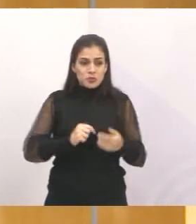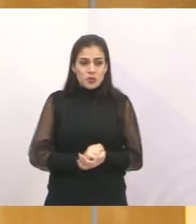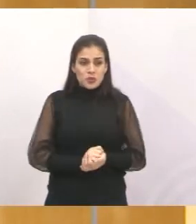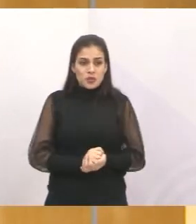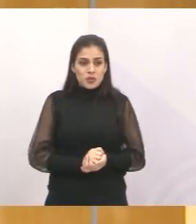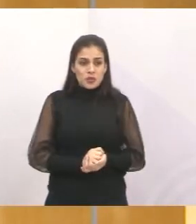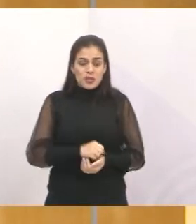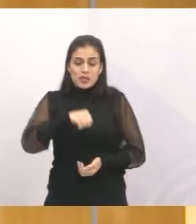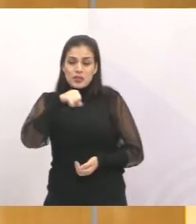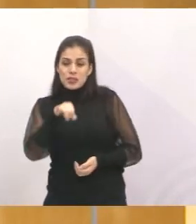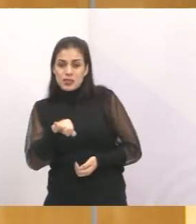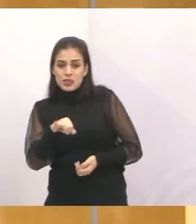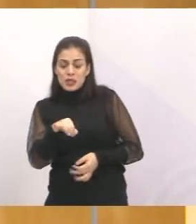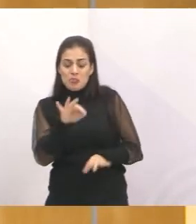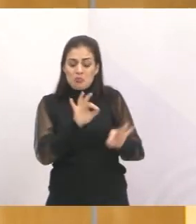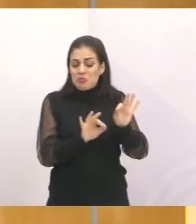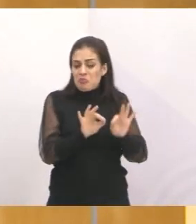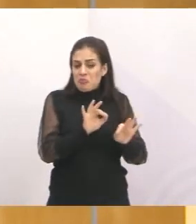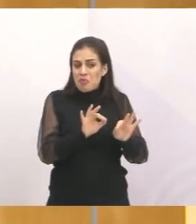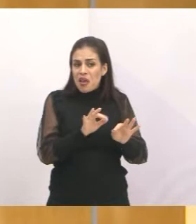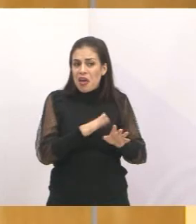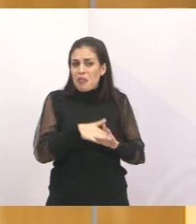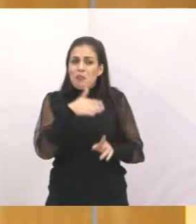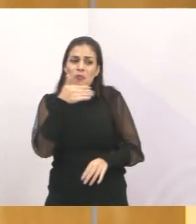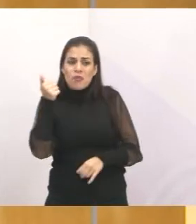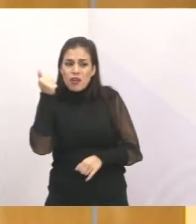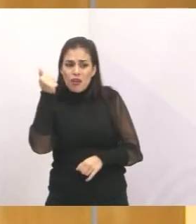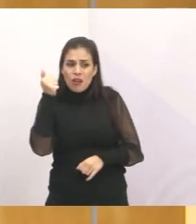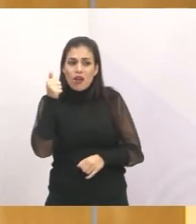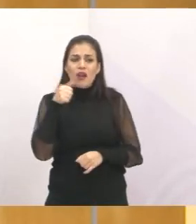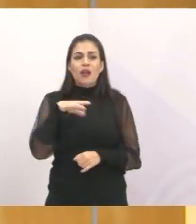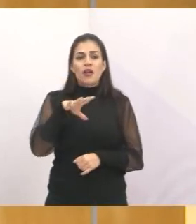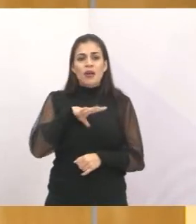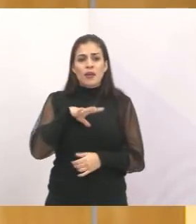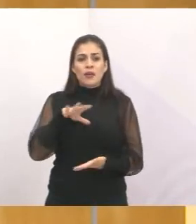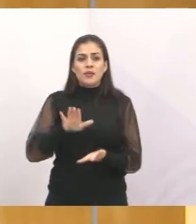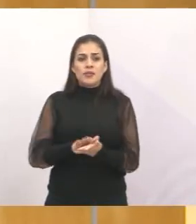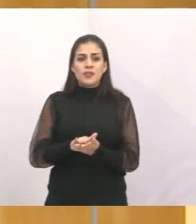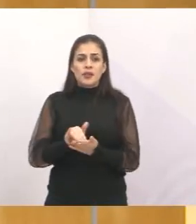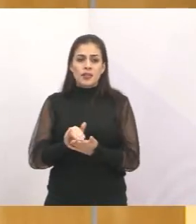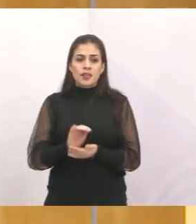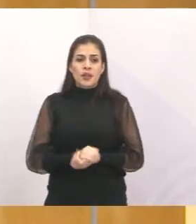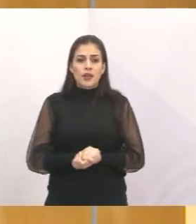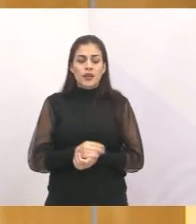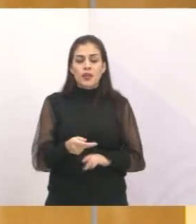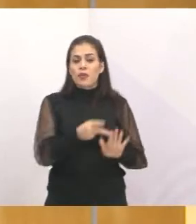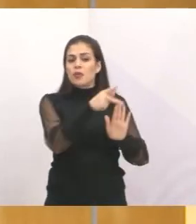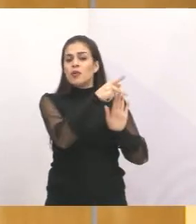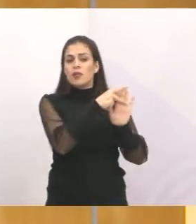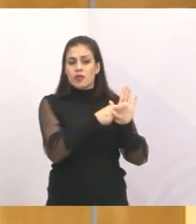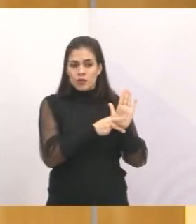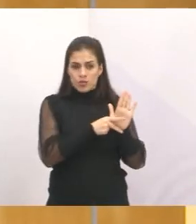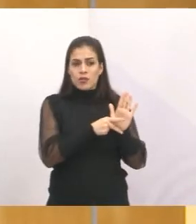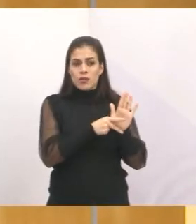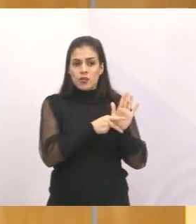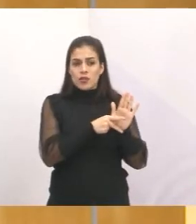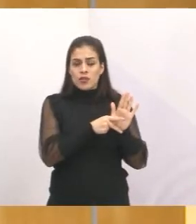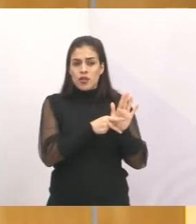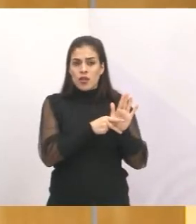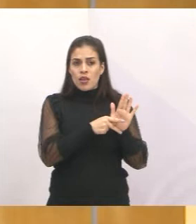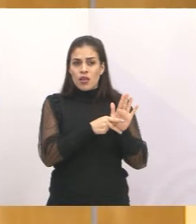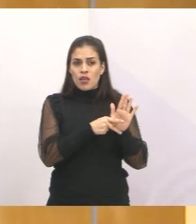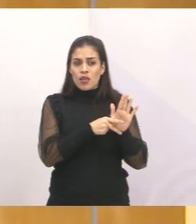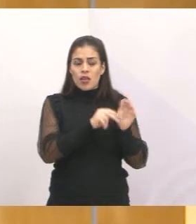imposto hoje é o melhor para a cidade de Jacareí. Nesse projeto, adequa-se